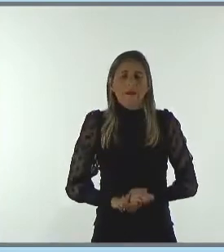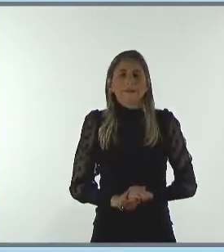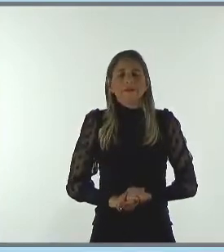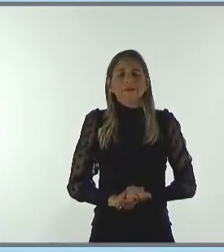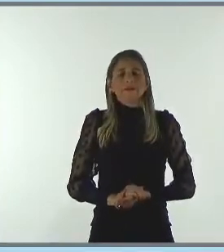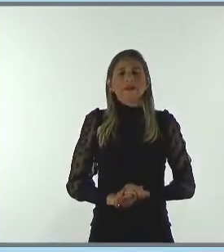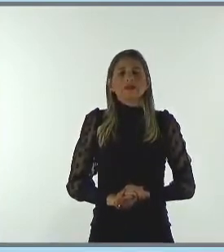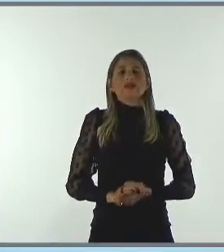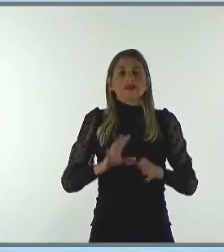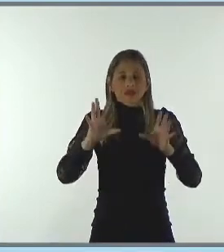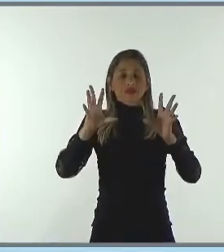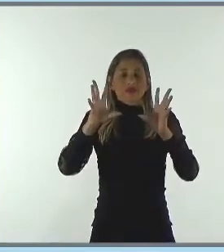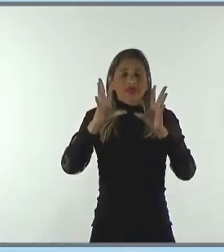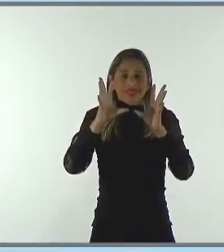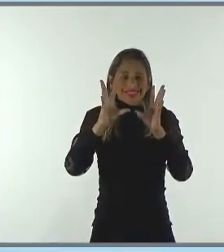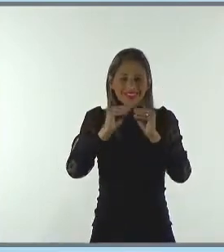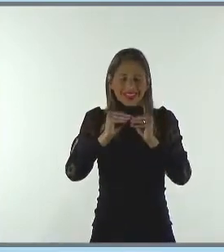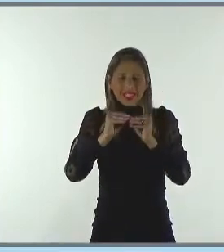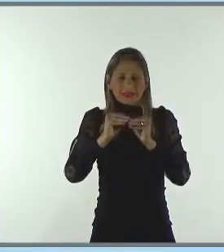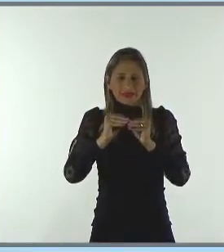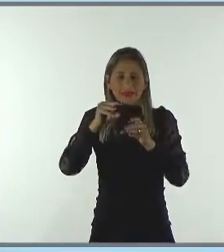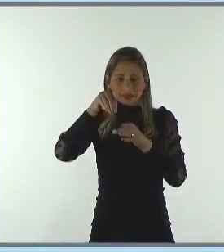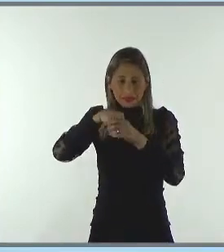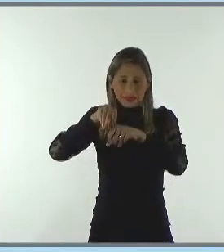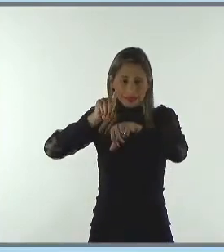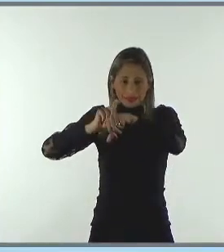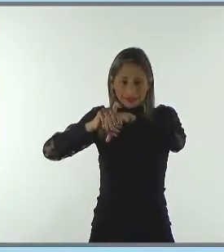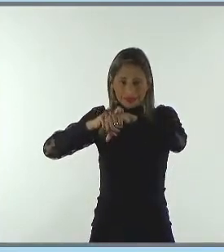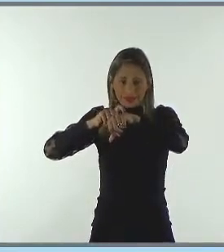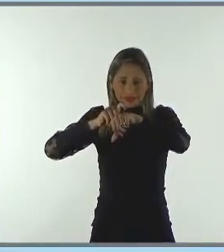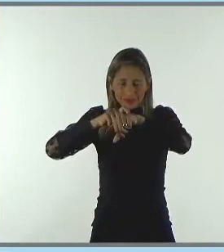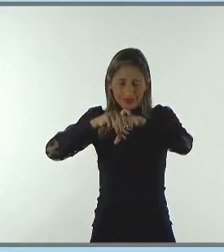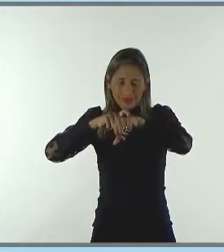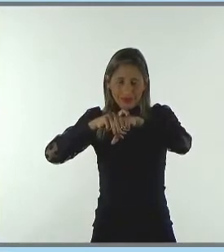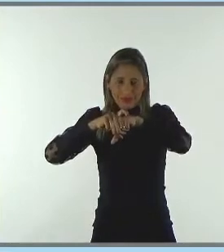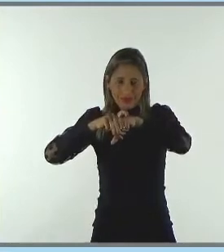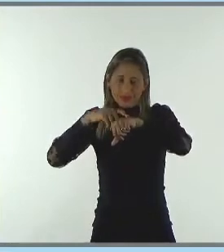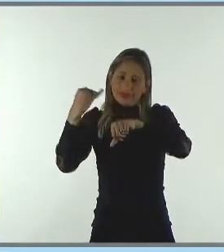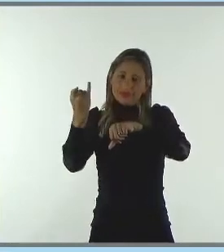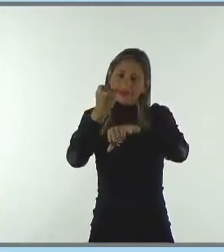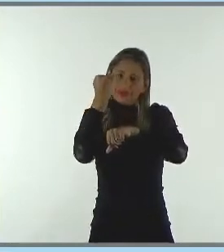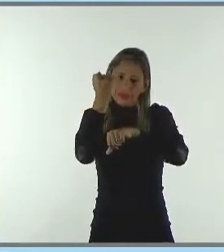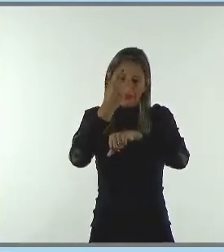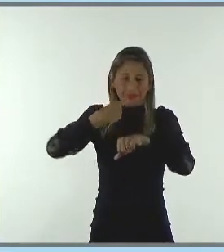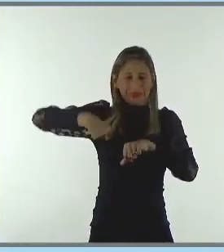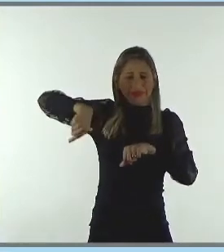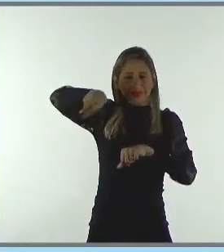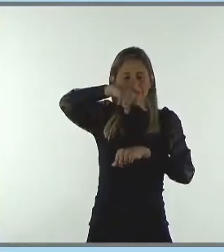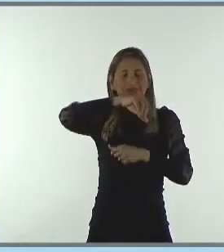e concluindo, dentro desse tempo que é importante para nós, né,